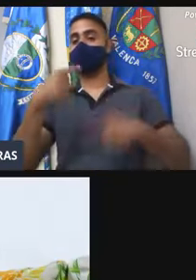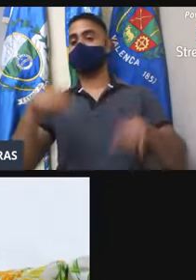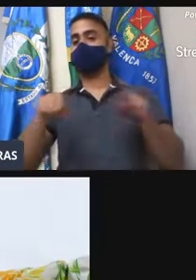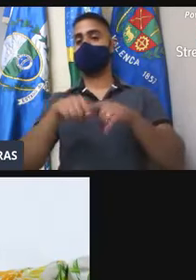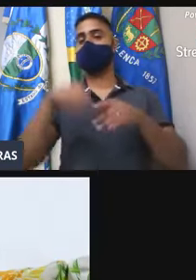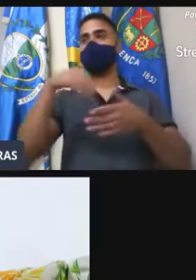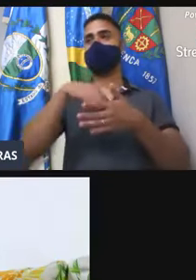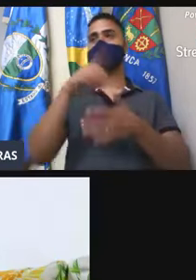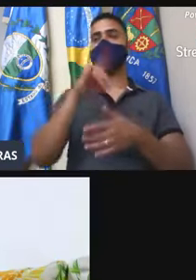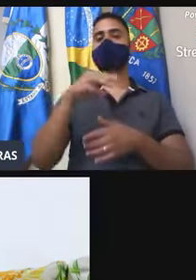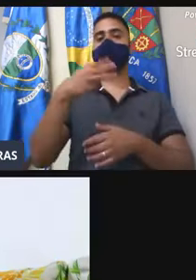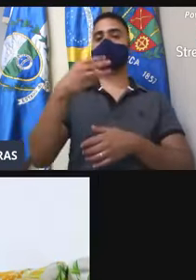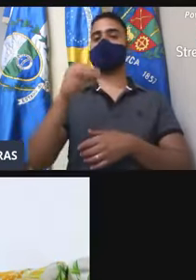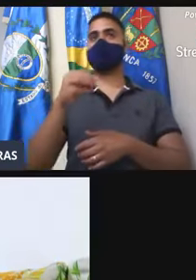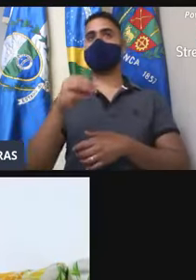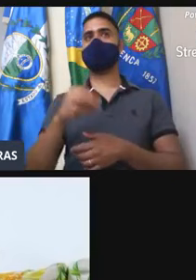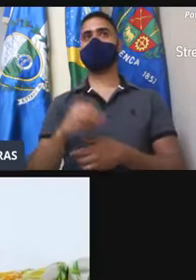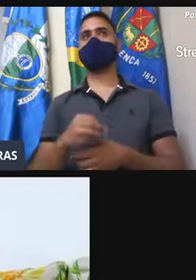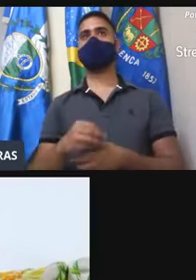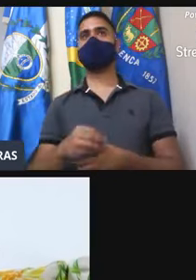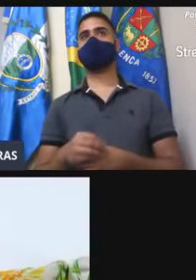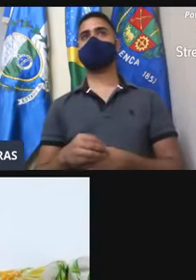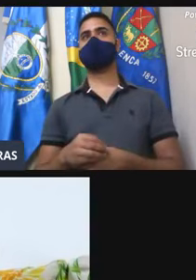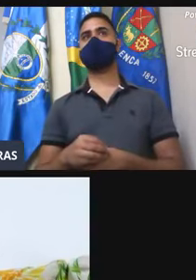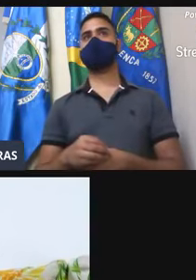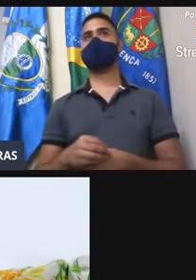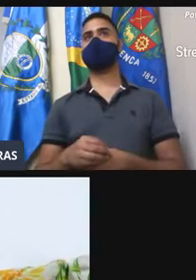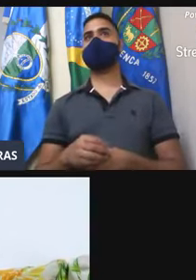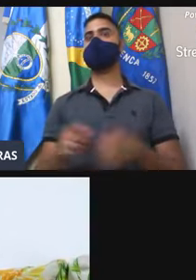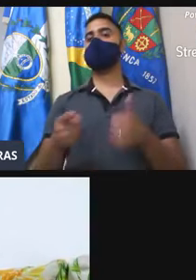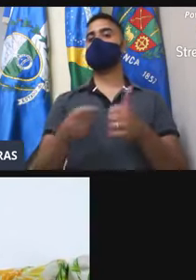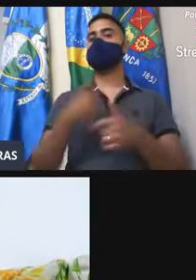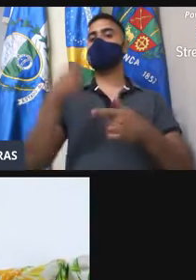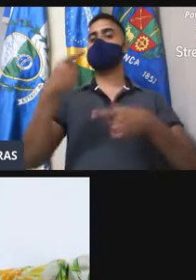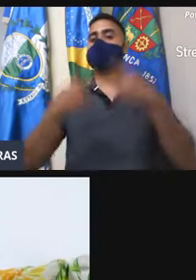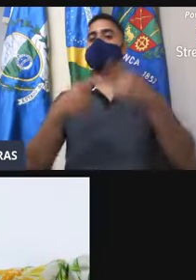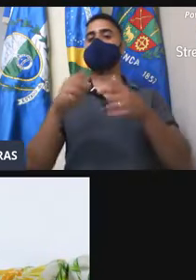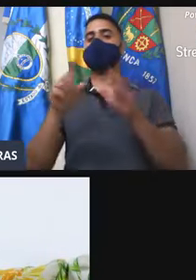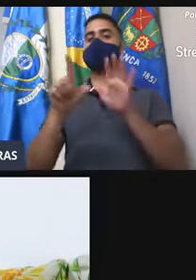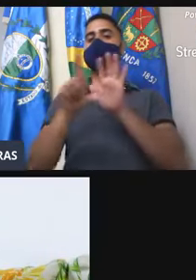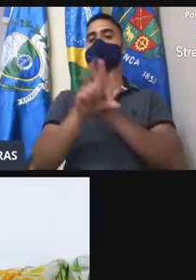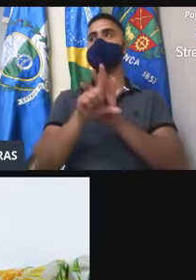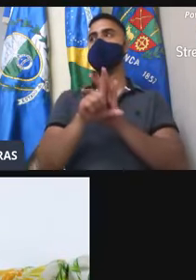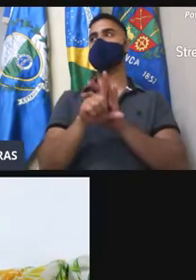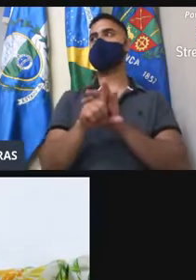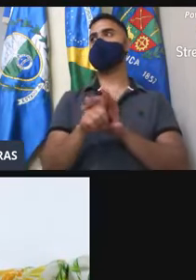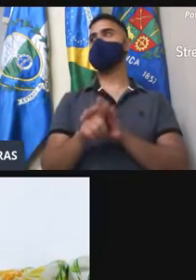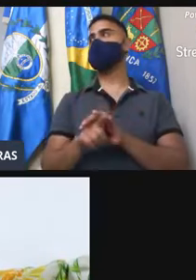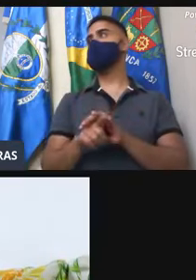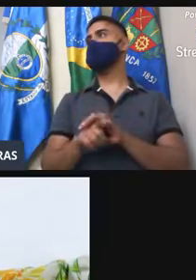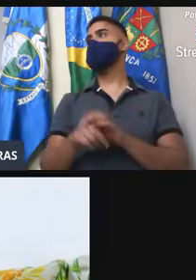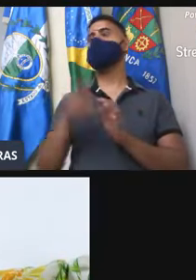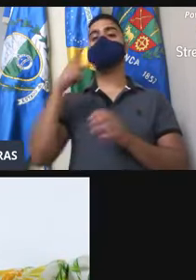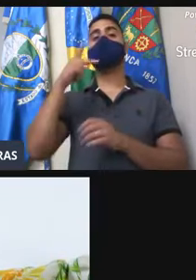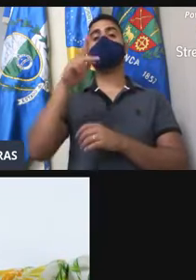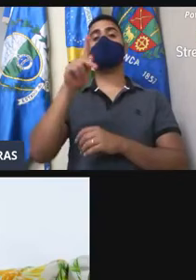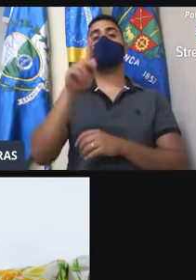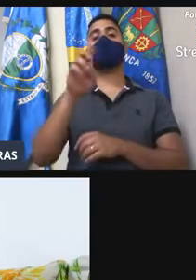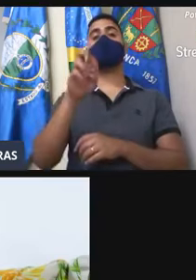no dia 30/7/2020. E primeira discussão do projeto de lei ordinária 039/2020, vereador Pedro